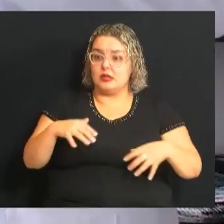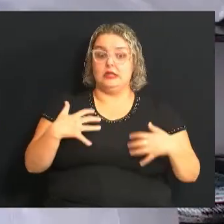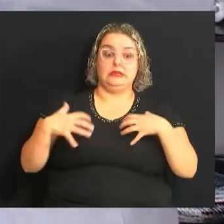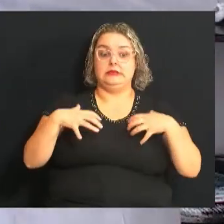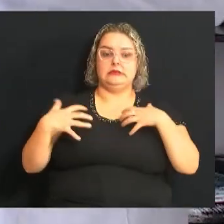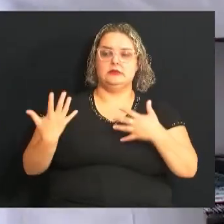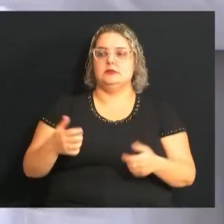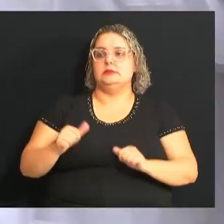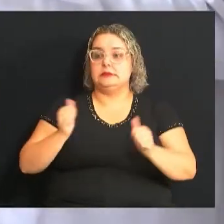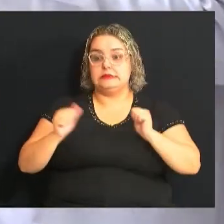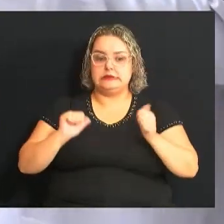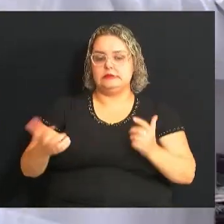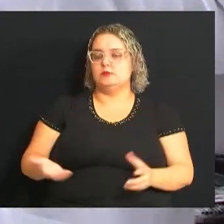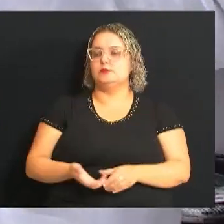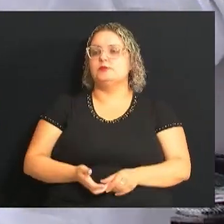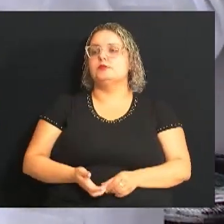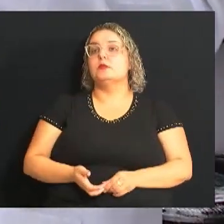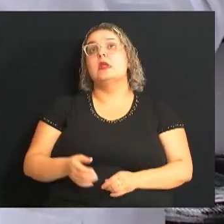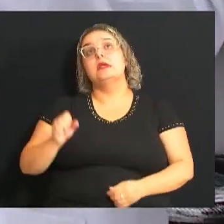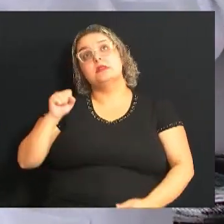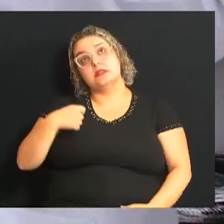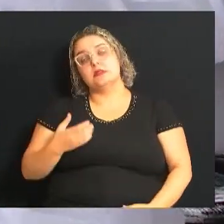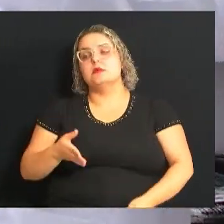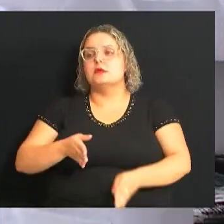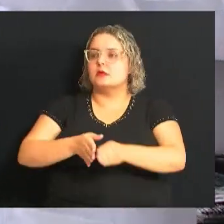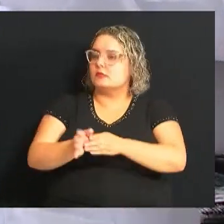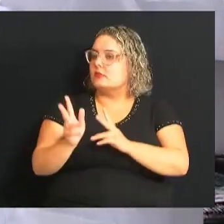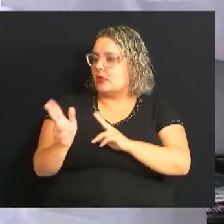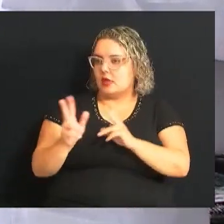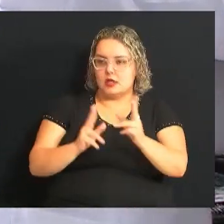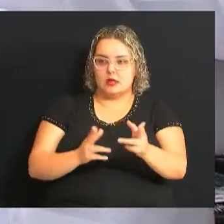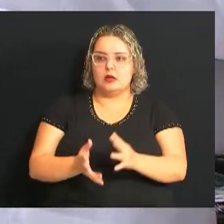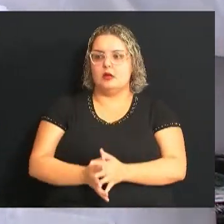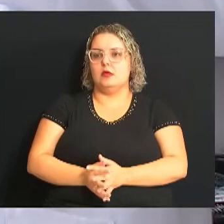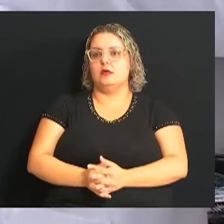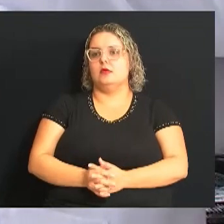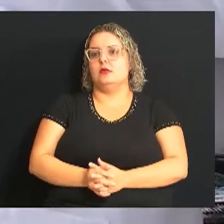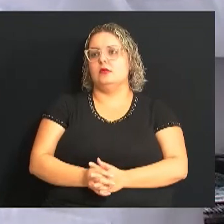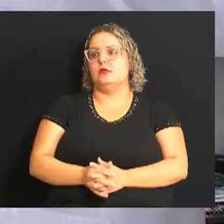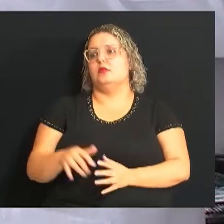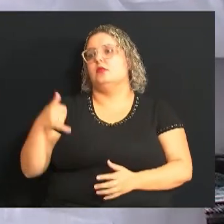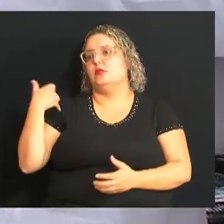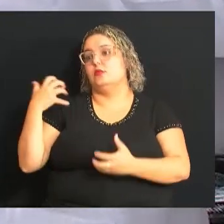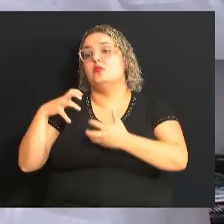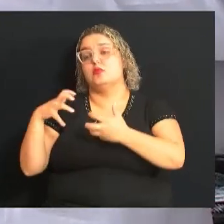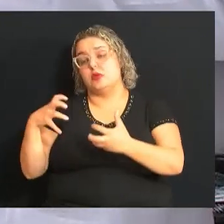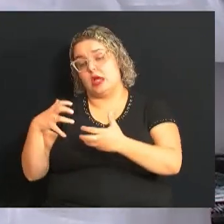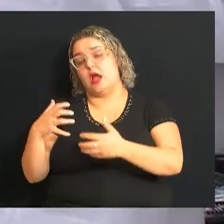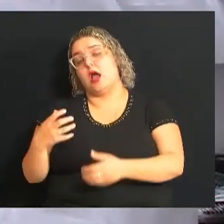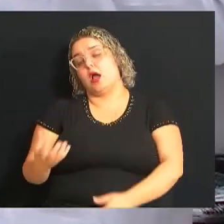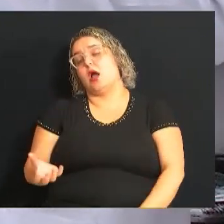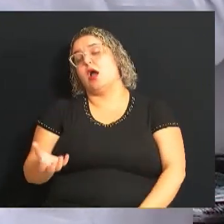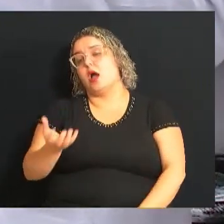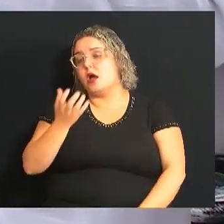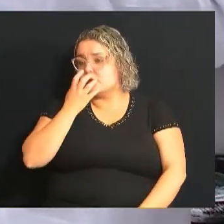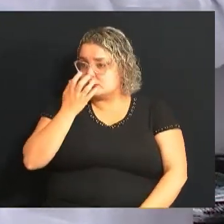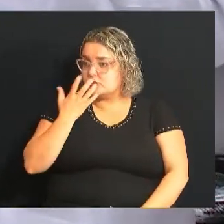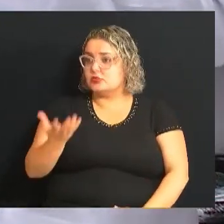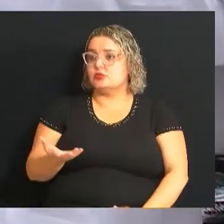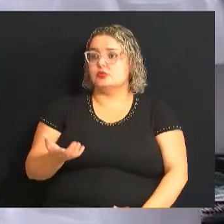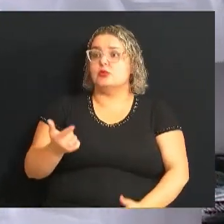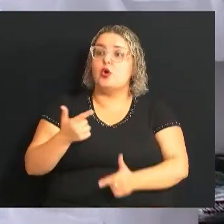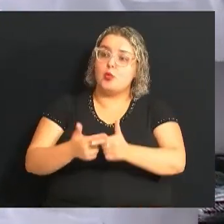Sim. As orientações são as mesmas, né? Um cachorro idoso, se ele já tem algum tipo de afecção, a gente se preocupa um